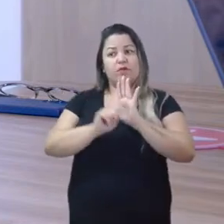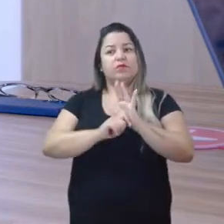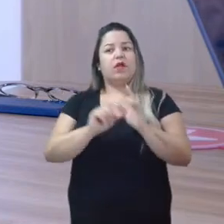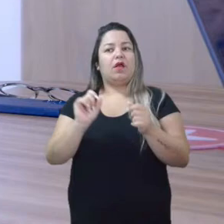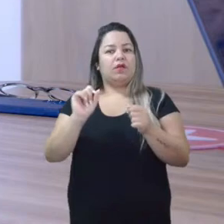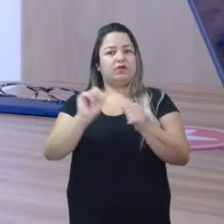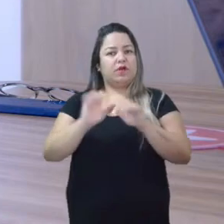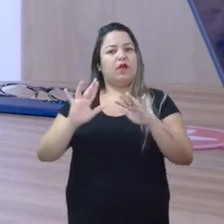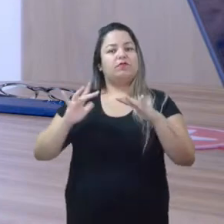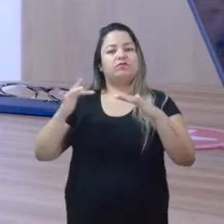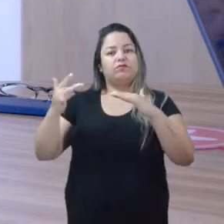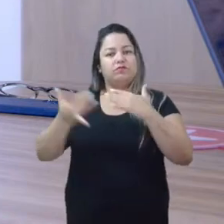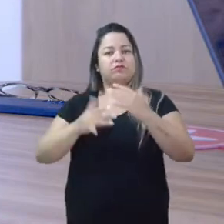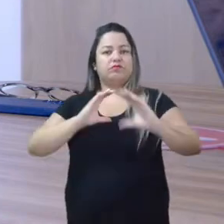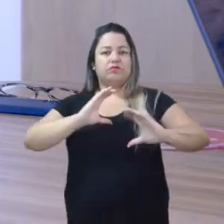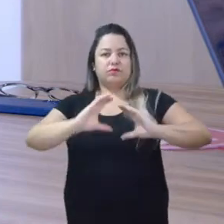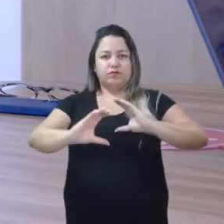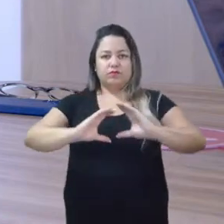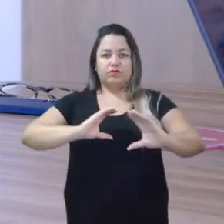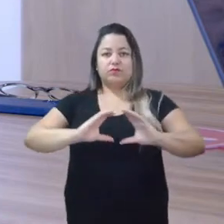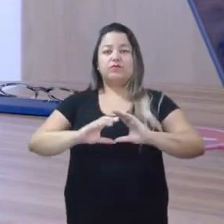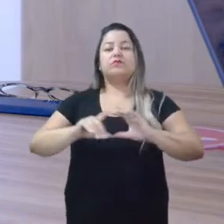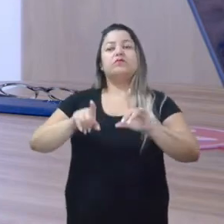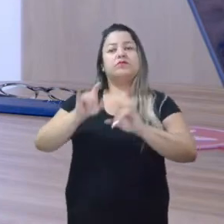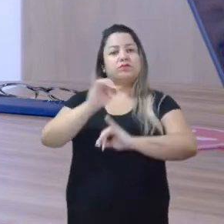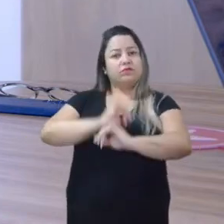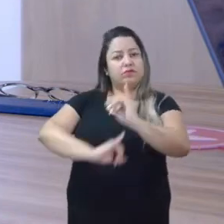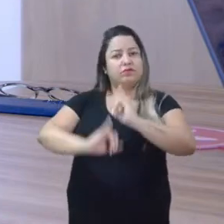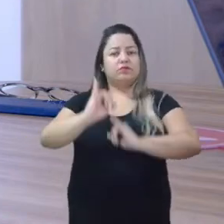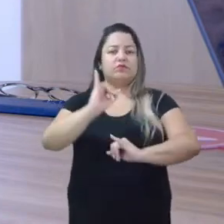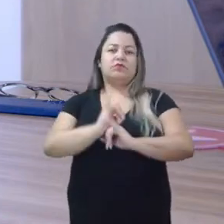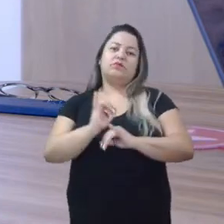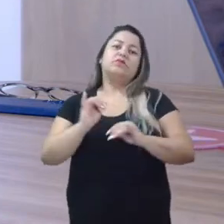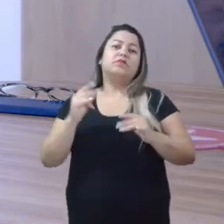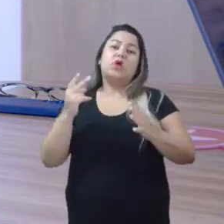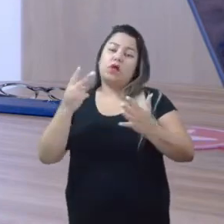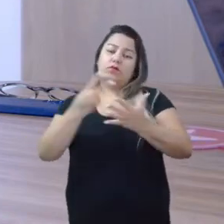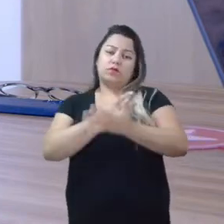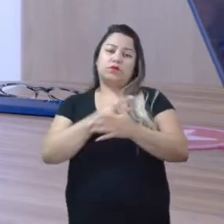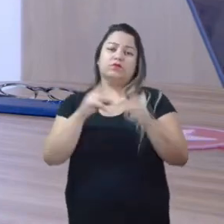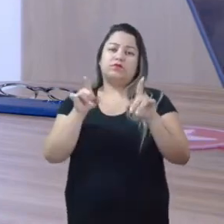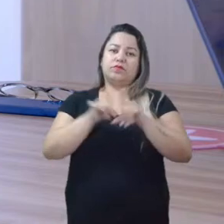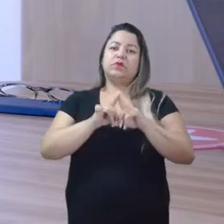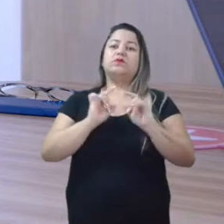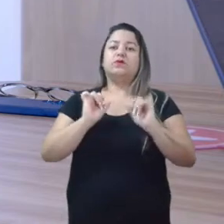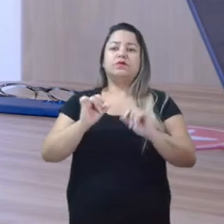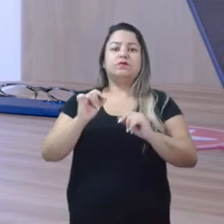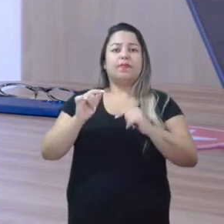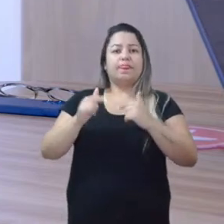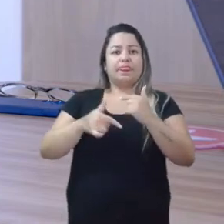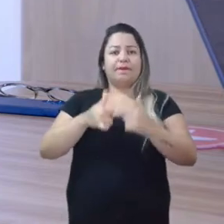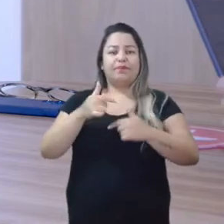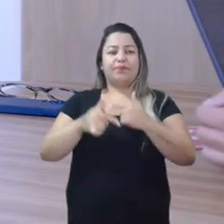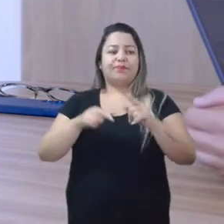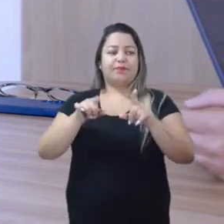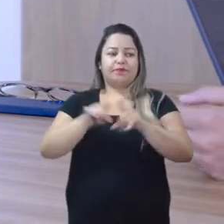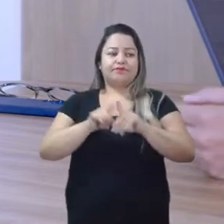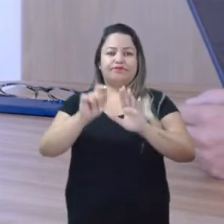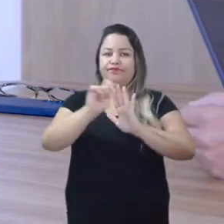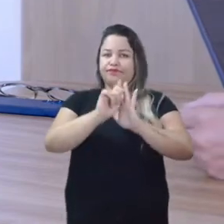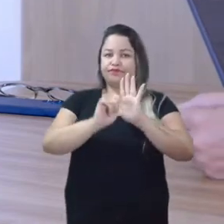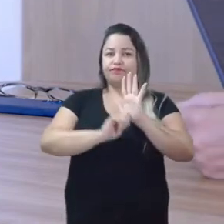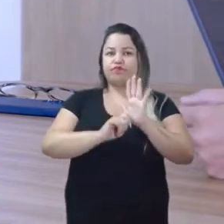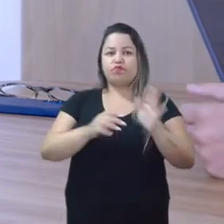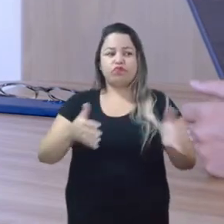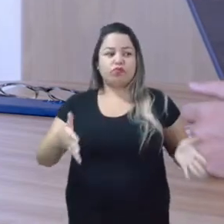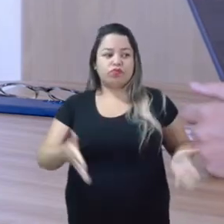de comunicação na internet funcionar, eles trabalham a favor de alguém. E muitas vezes esses algoritmos promovem conteúdos que